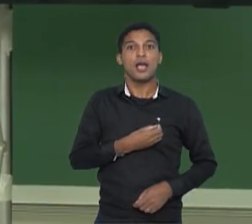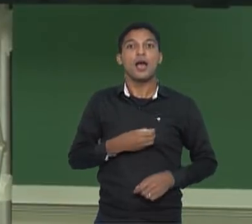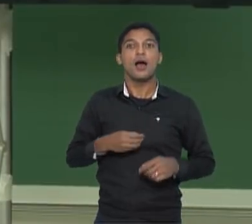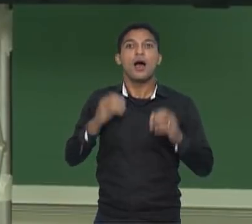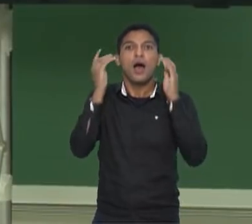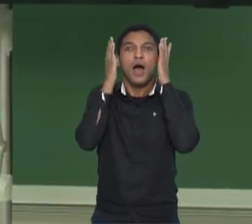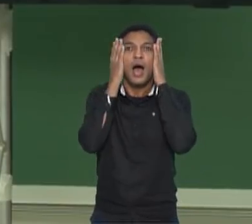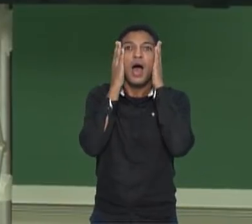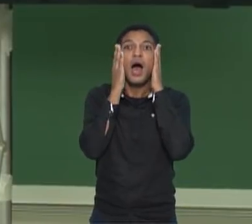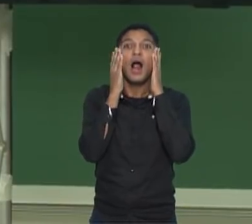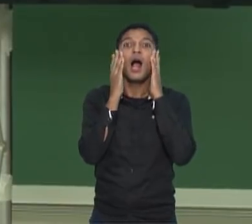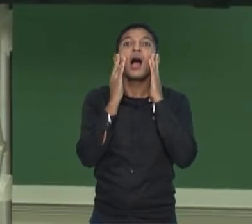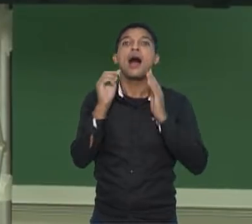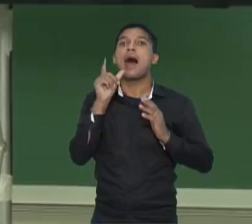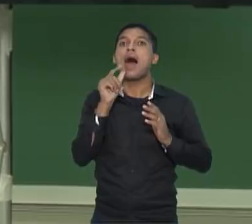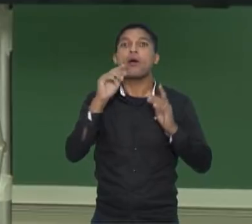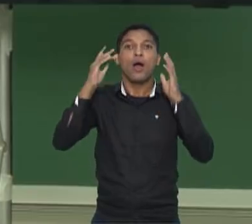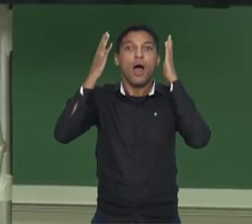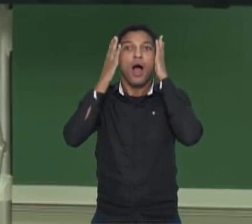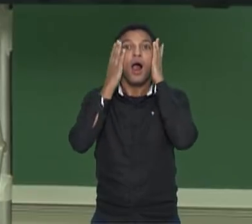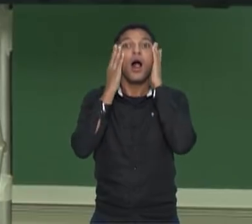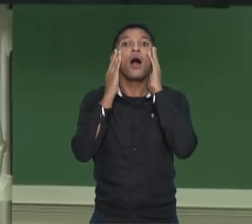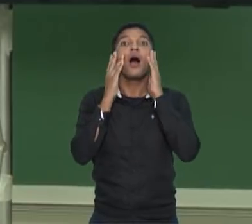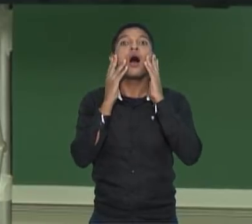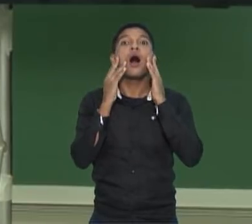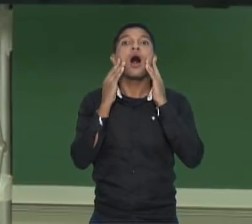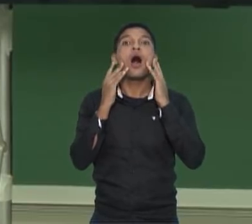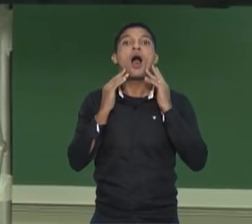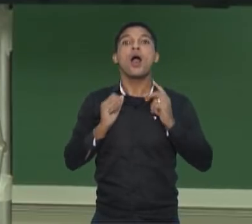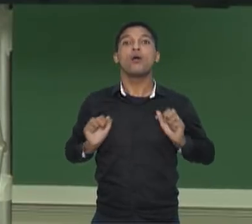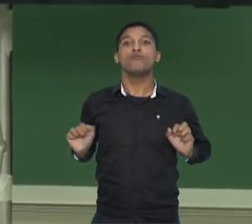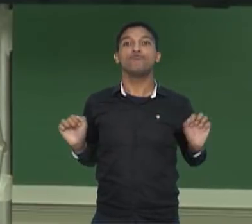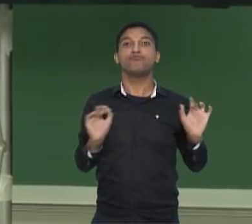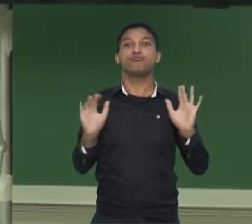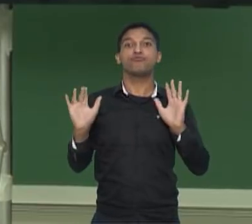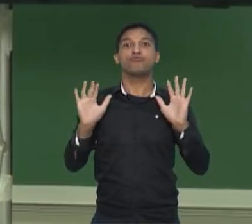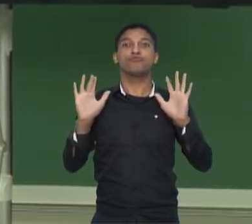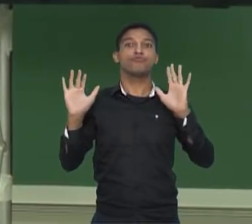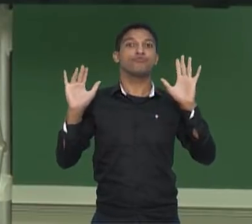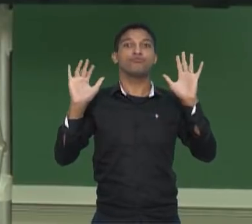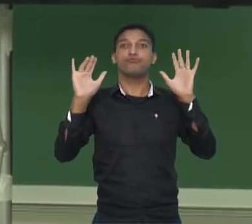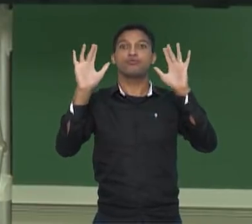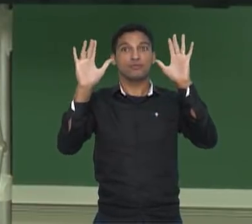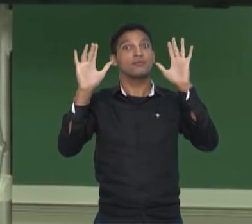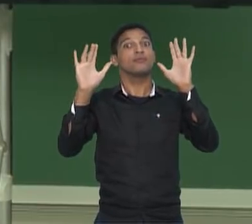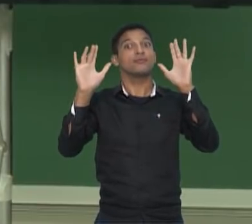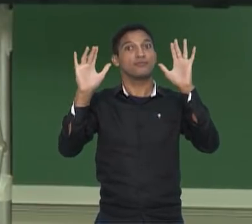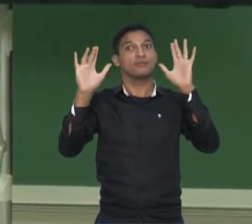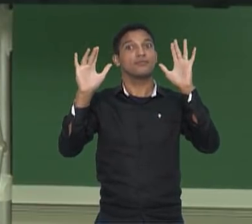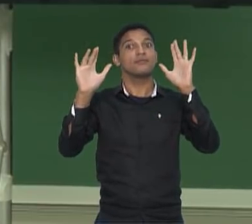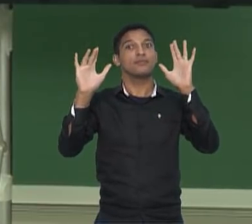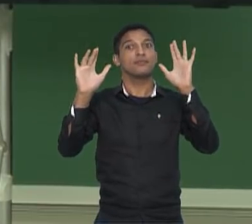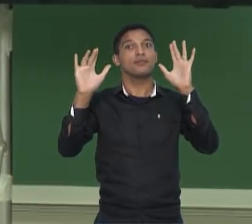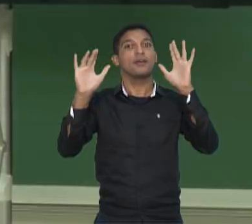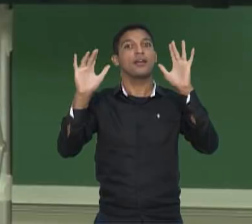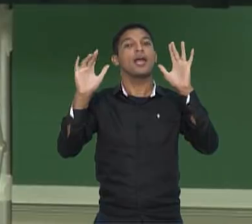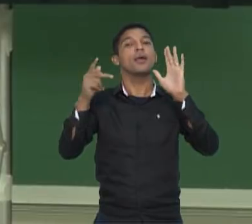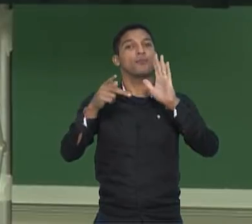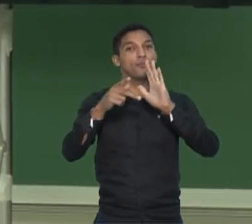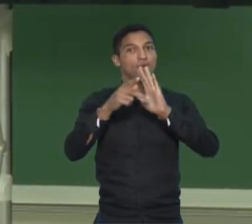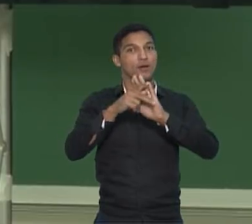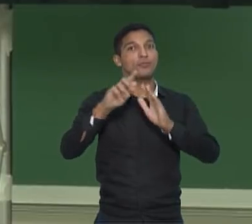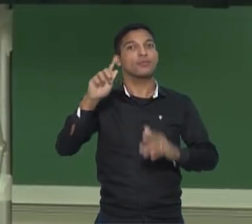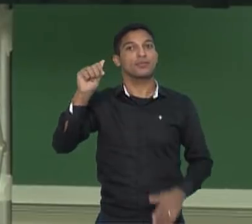transpiramos. Então, essa água também vai ser eliminada em forma de vapor, ou seja, no estado físico gasoso.